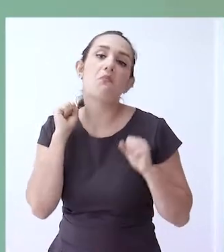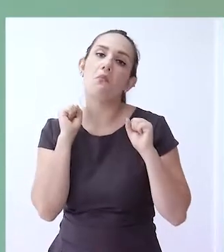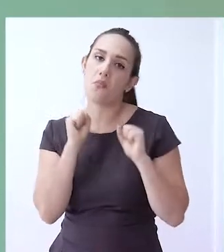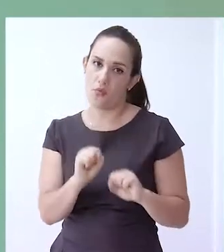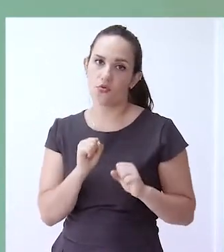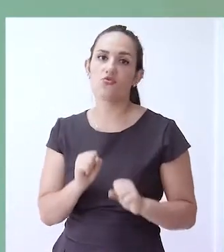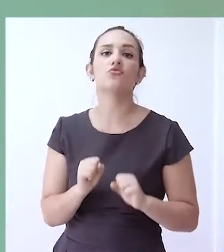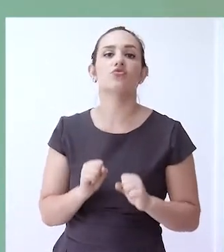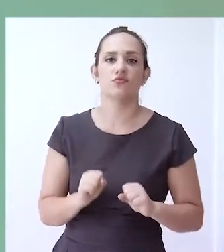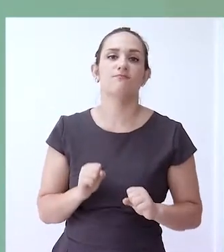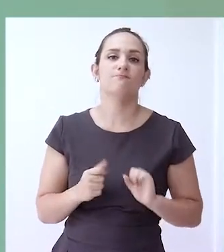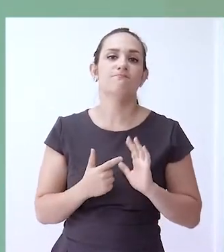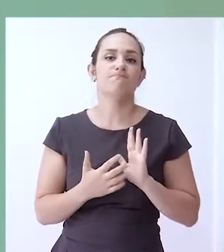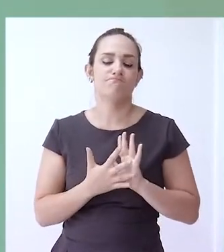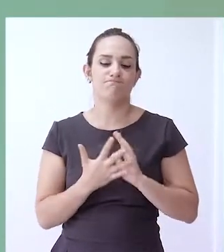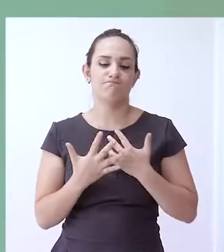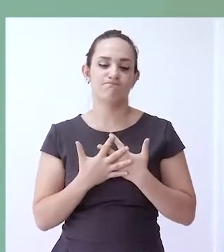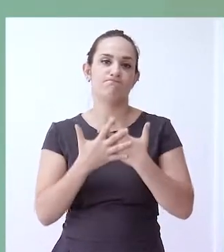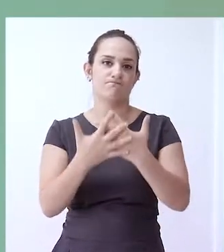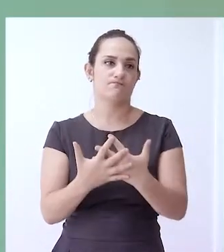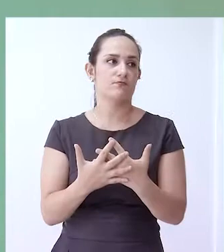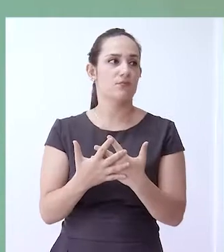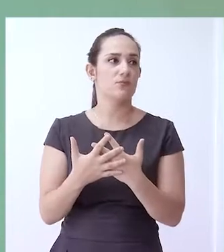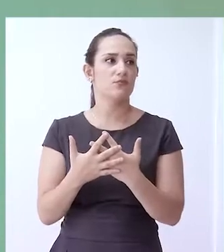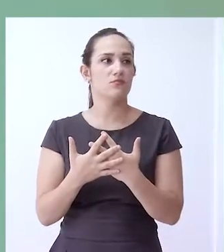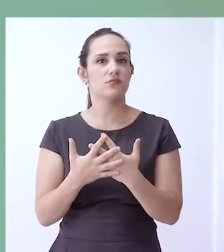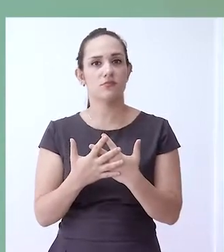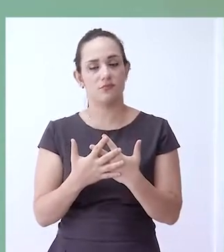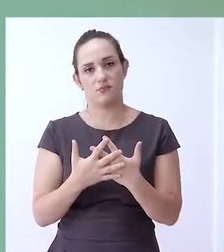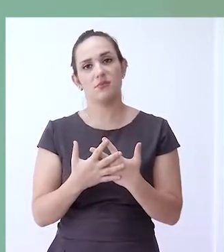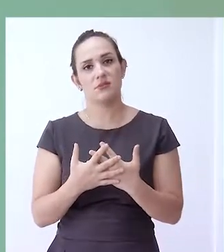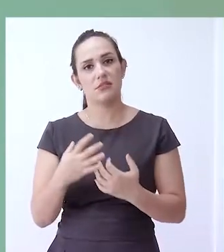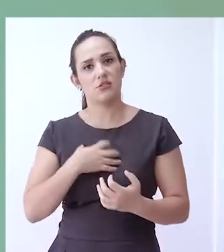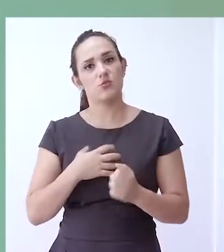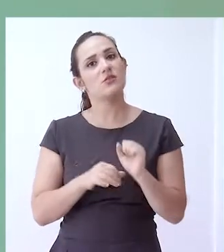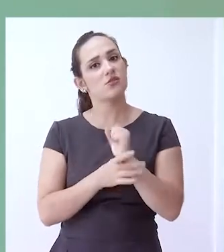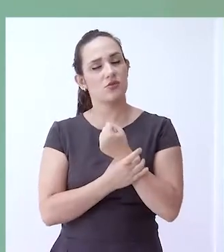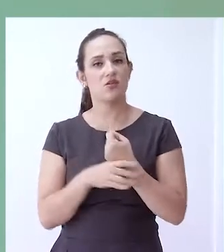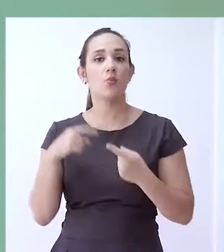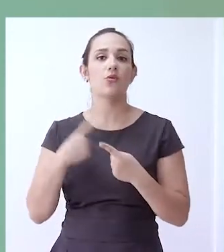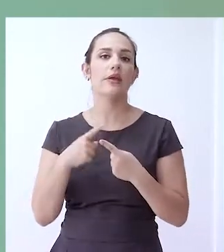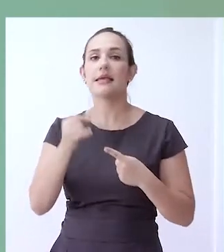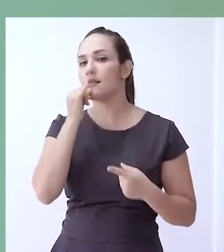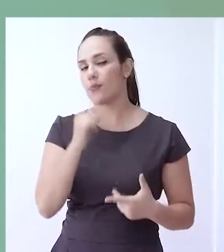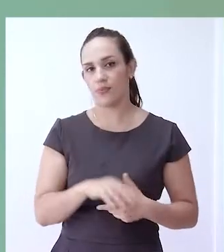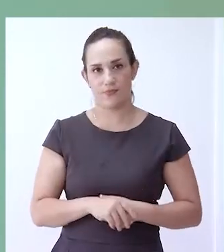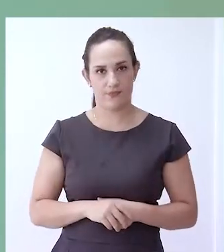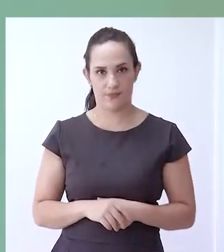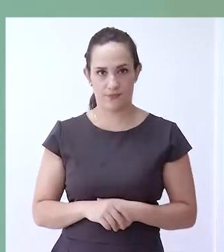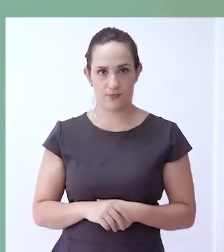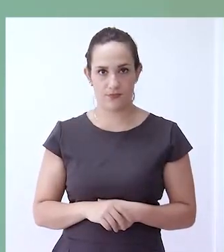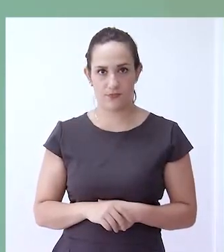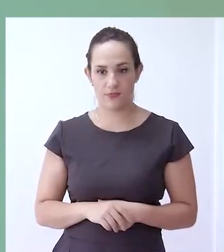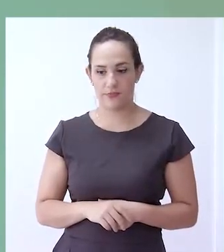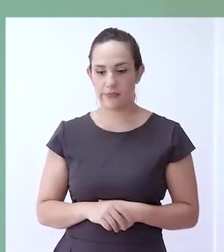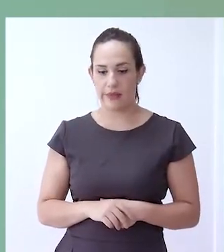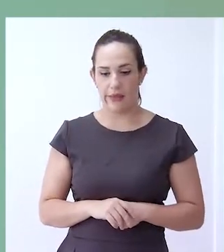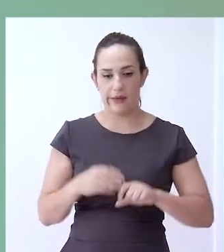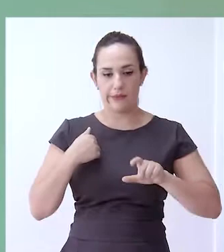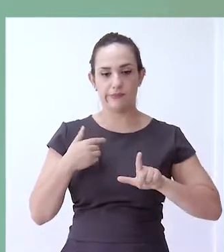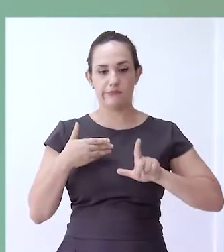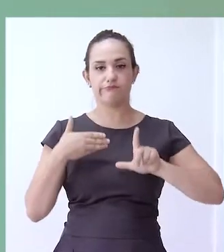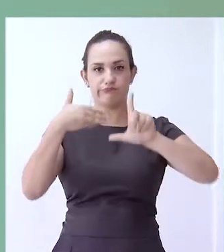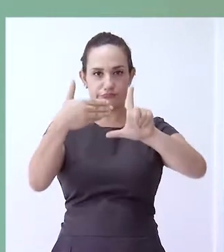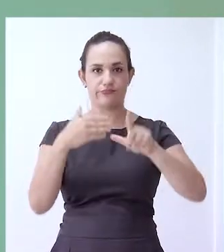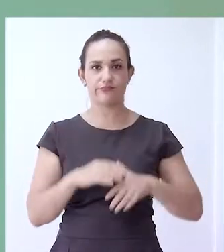do juiz, aquela pessoa que foi presa pode se sentir segura se ela foi vítima de algum tipo de abuso, para